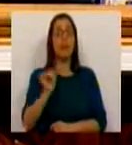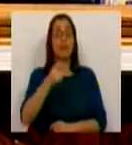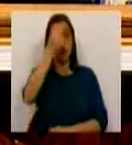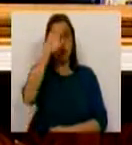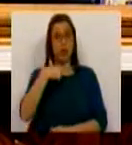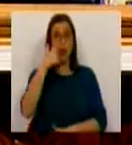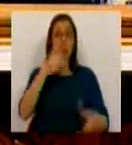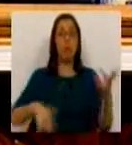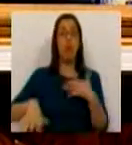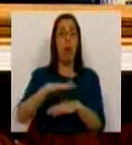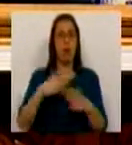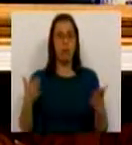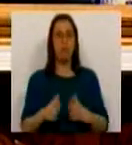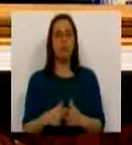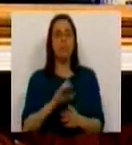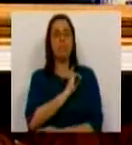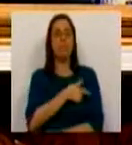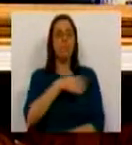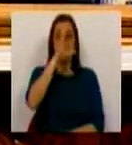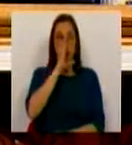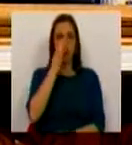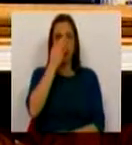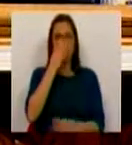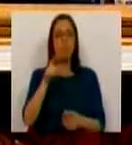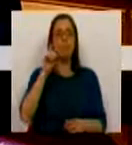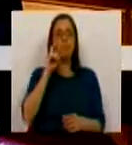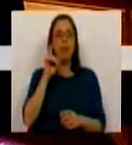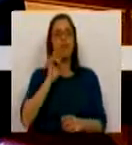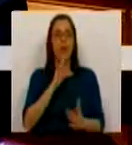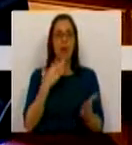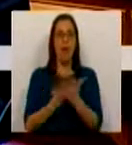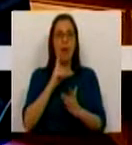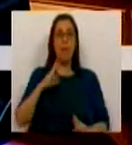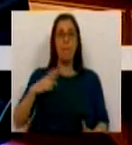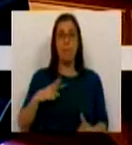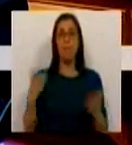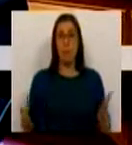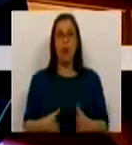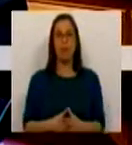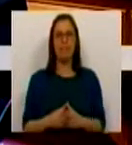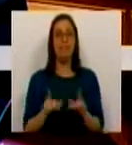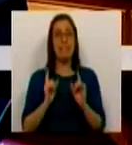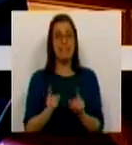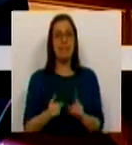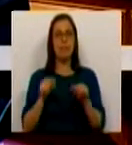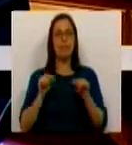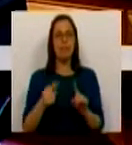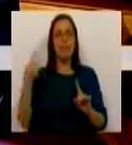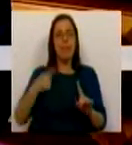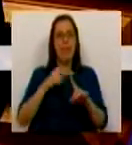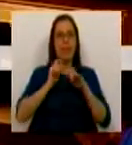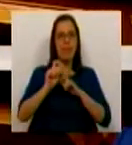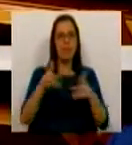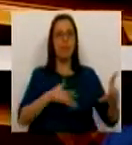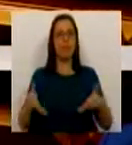da história dos povos. Compete ao Estado proteger e valorizar esse património. Como tal, este deve definir